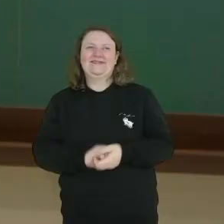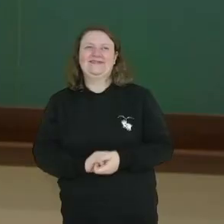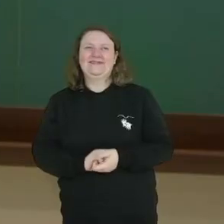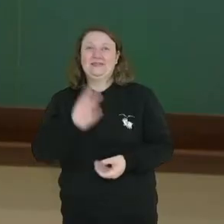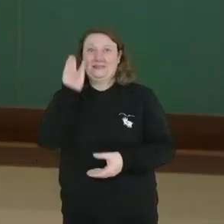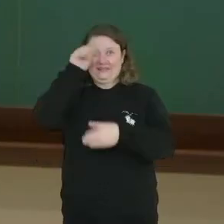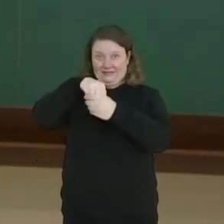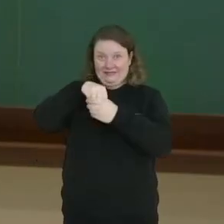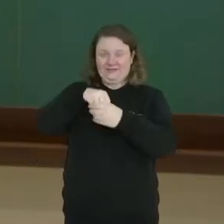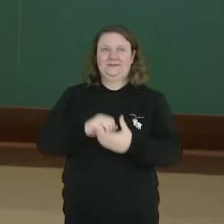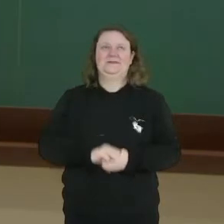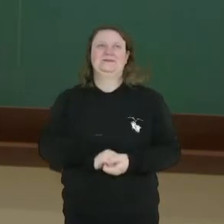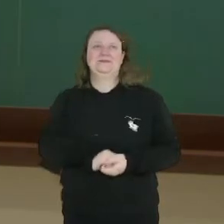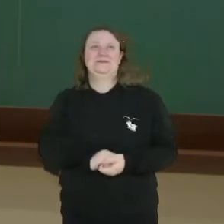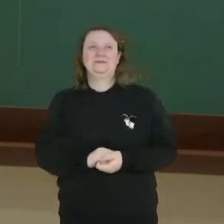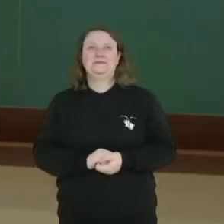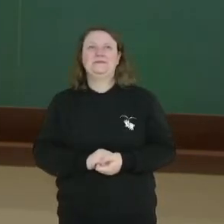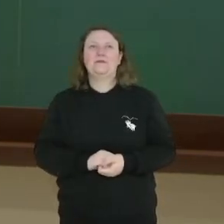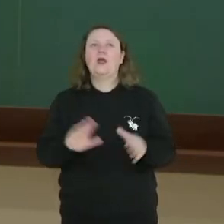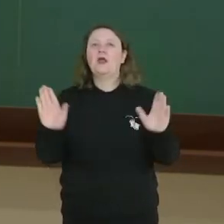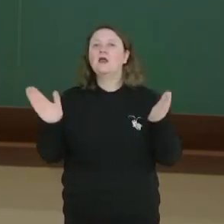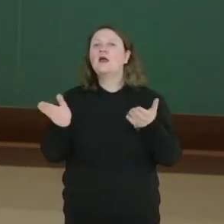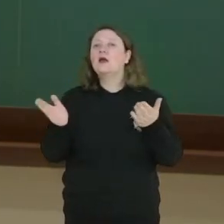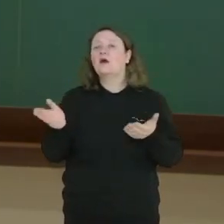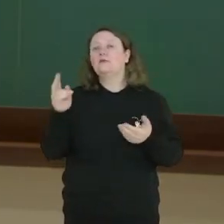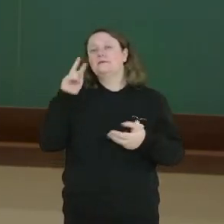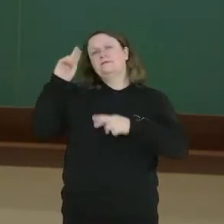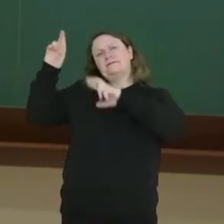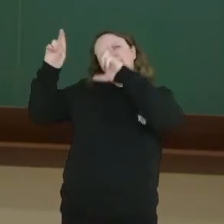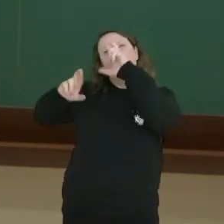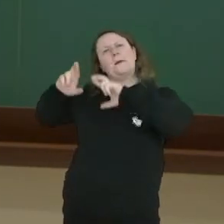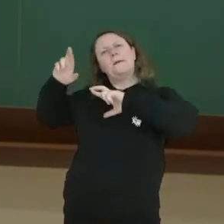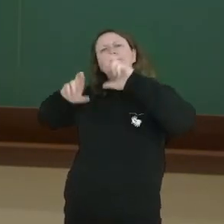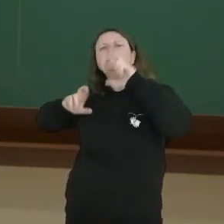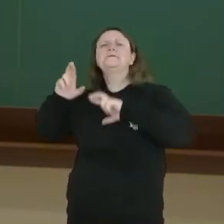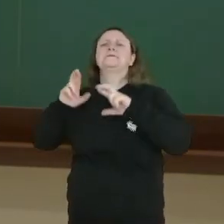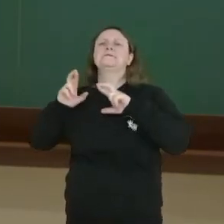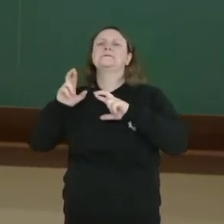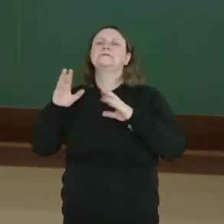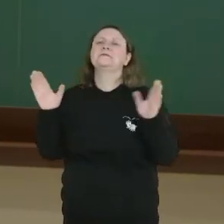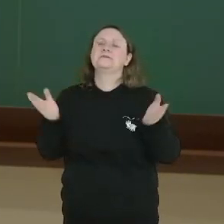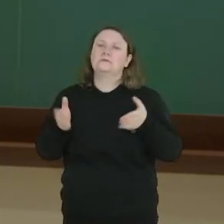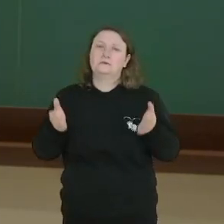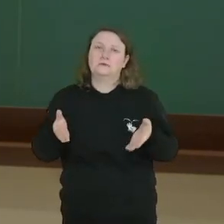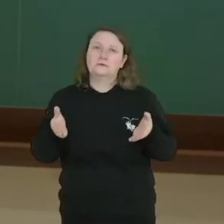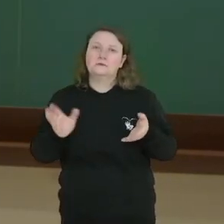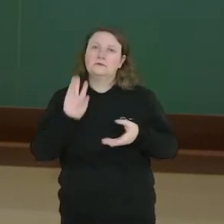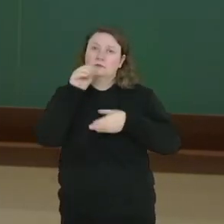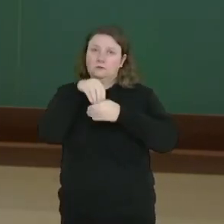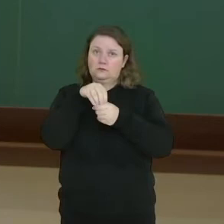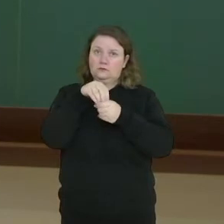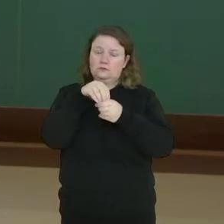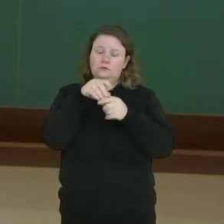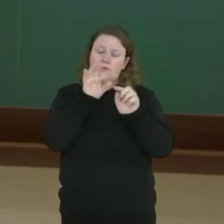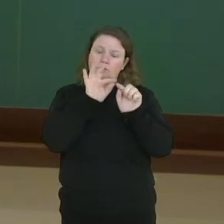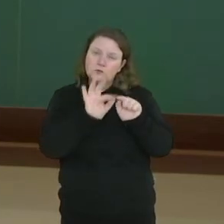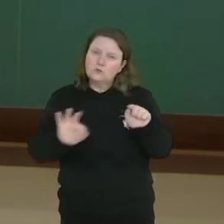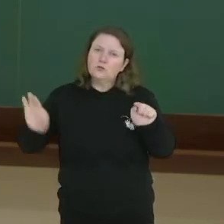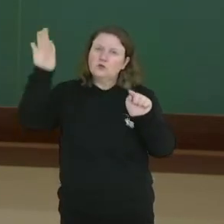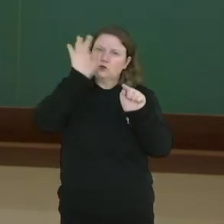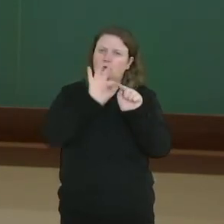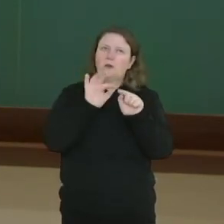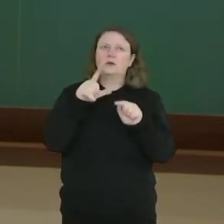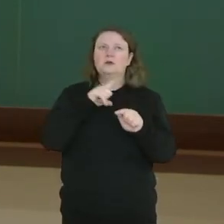dentro. E o quadrado? Vamos analisar um pouquinho o quadrado. No quadrado inscrito, nós temos alguns elementos ali bem